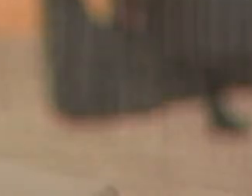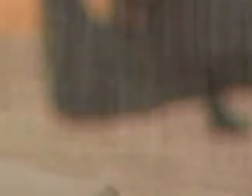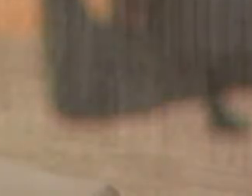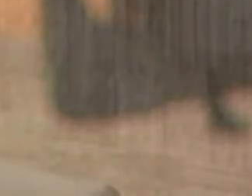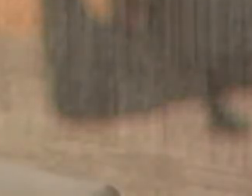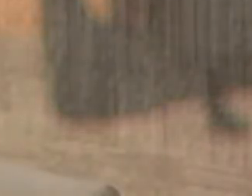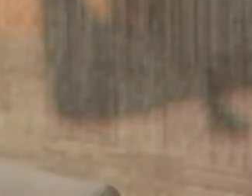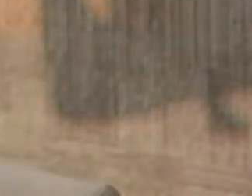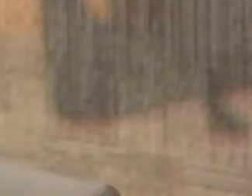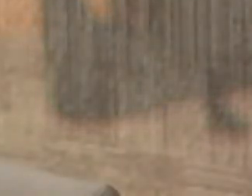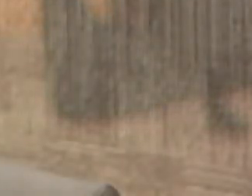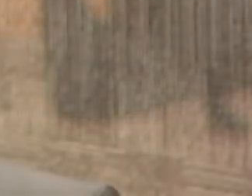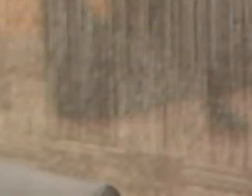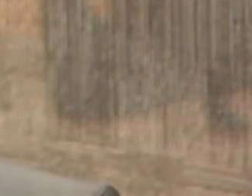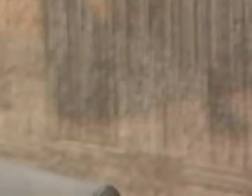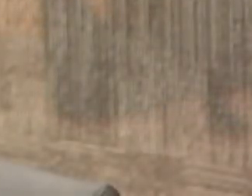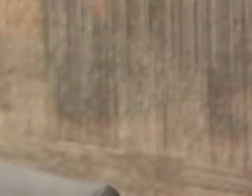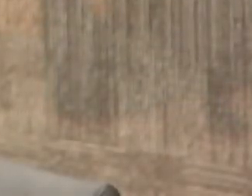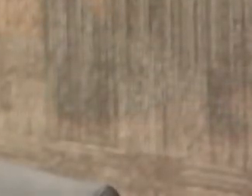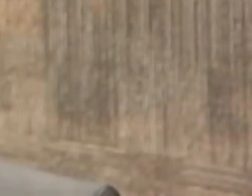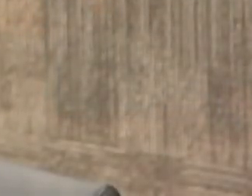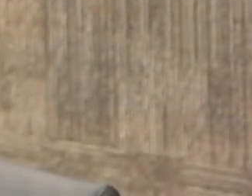Estás perdiendo el tiempo